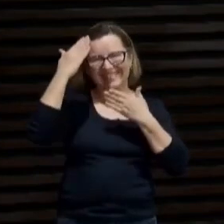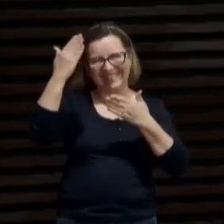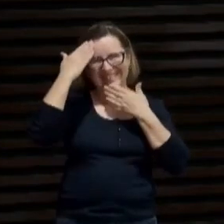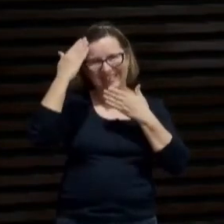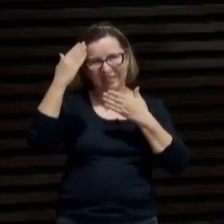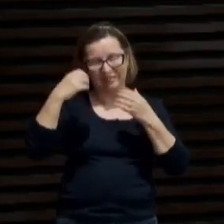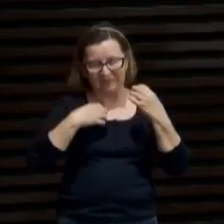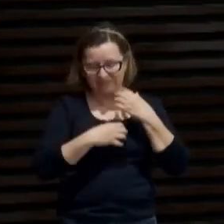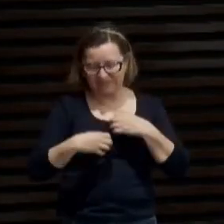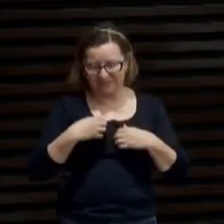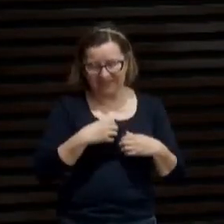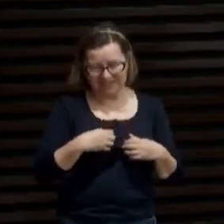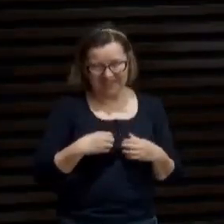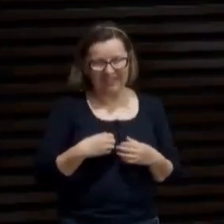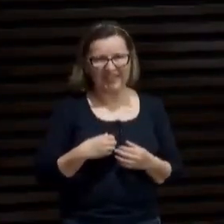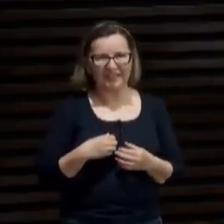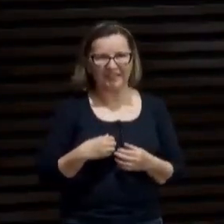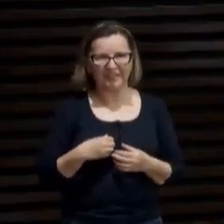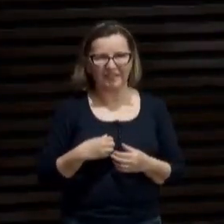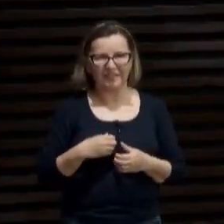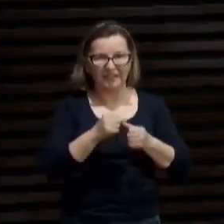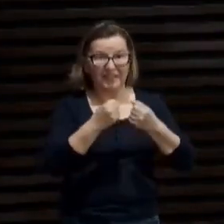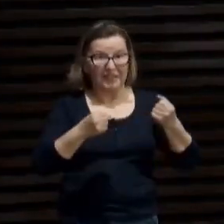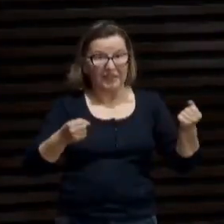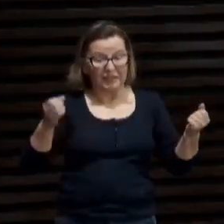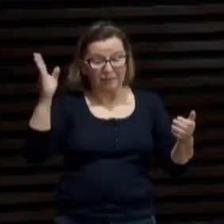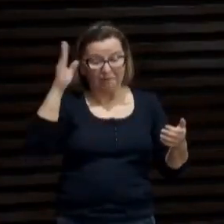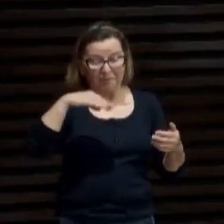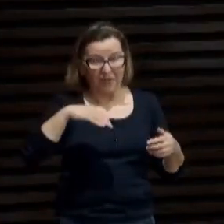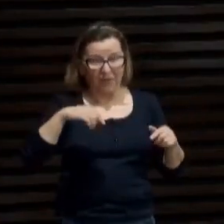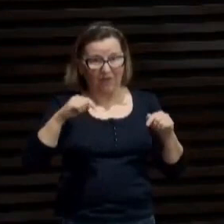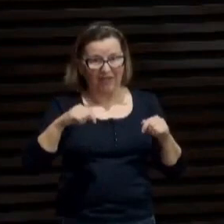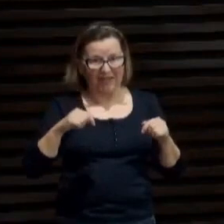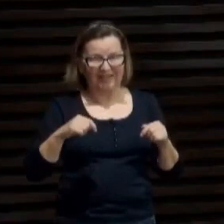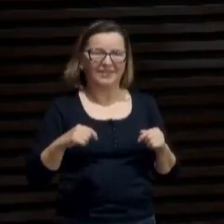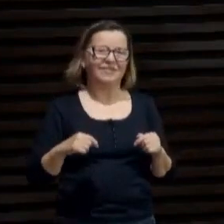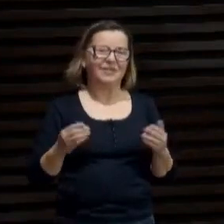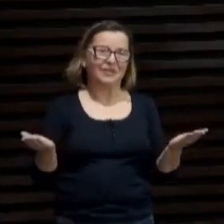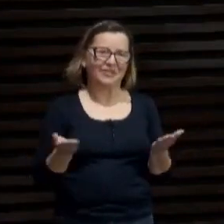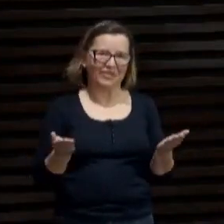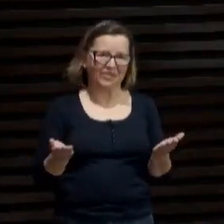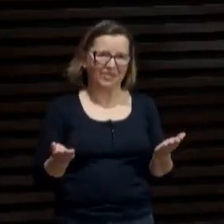A ansiedade, meus amados, é o grande mal do presente século, ou não é?